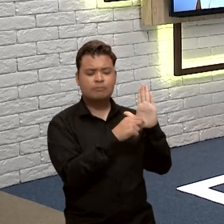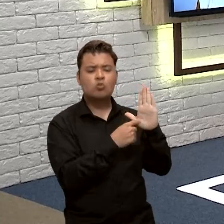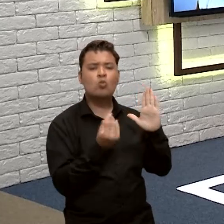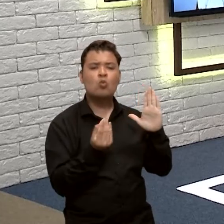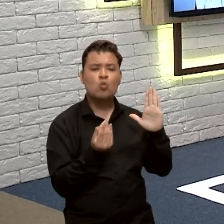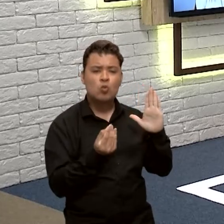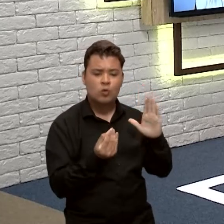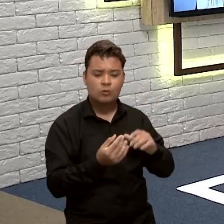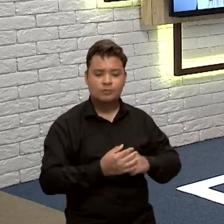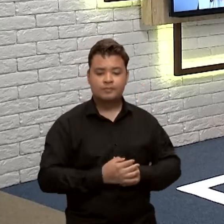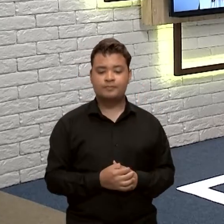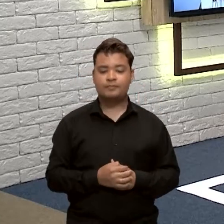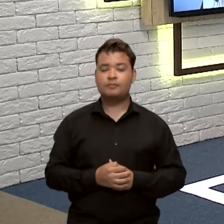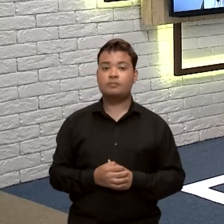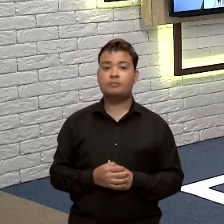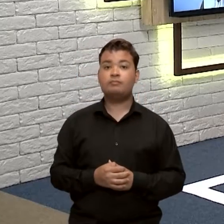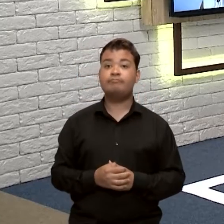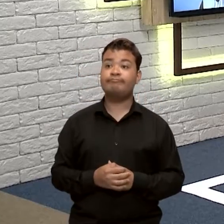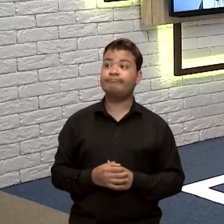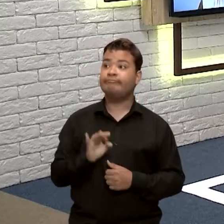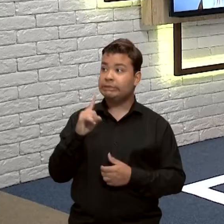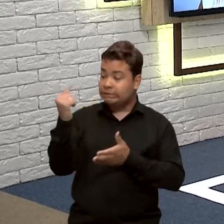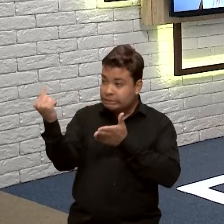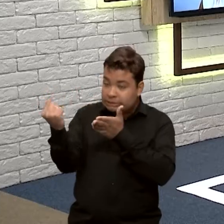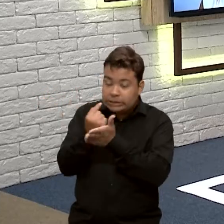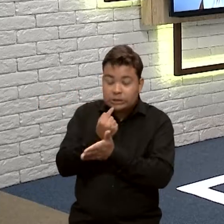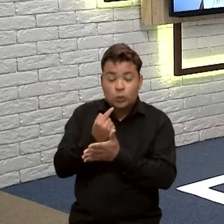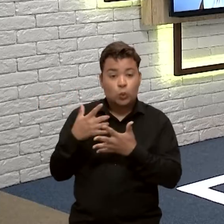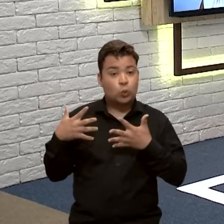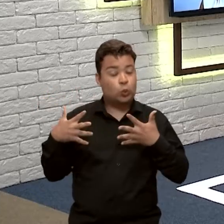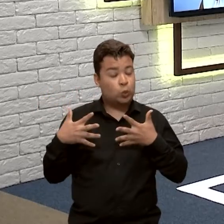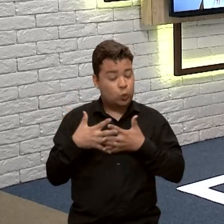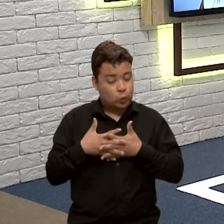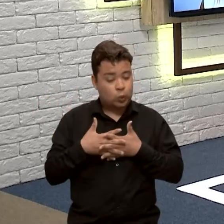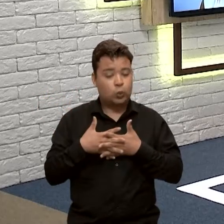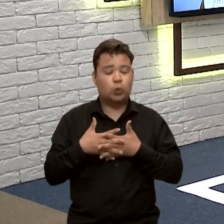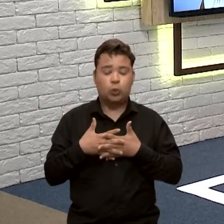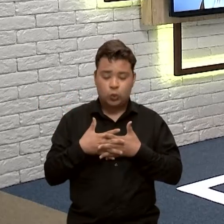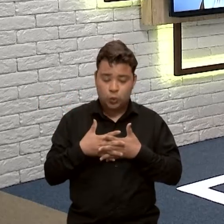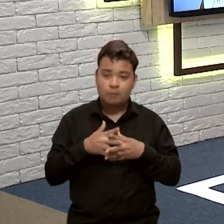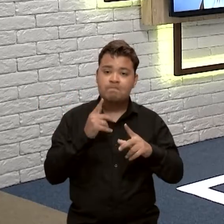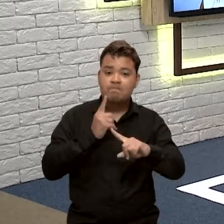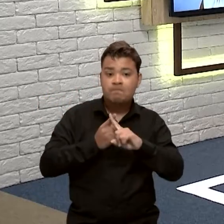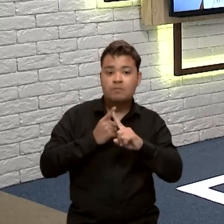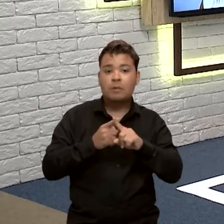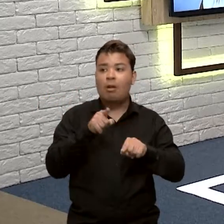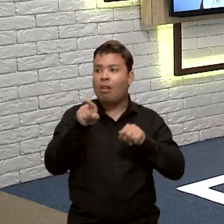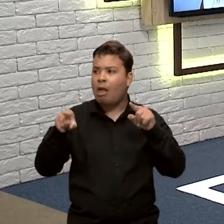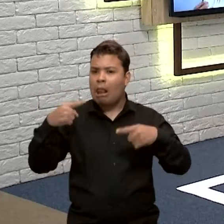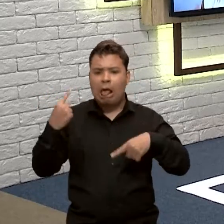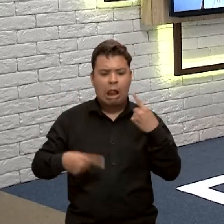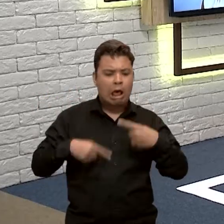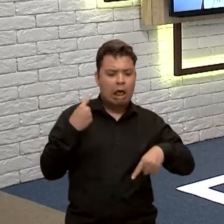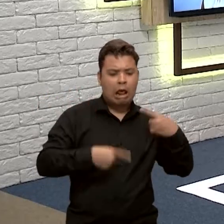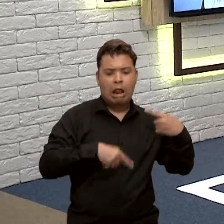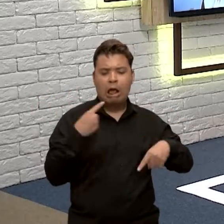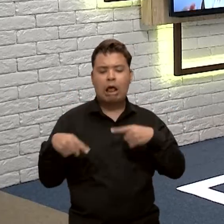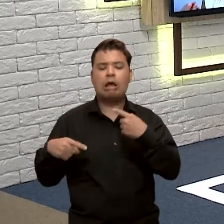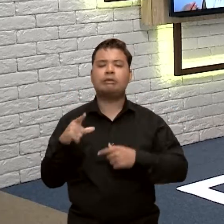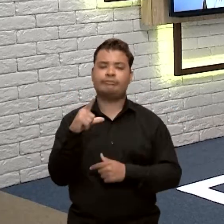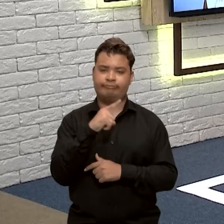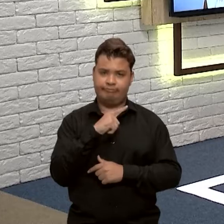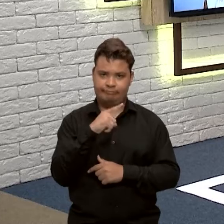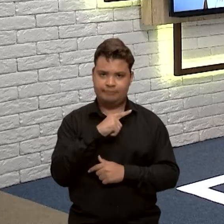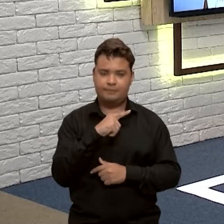Camila, essa é uma pergunta muito complexa e sempre gera muita discussão entre os moradores. Porque, por um lado, a gente